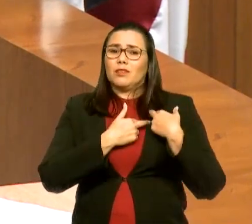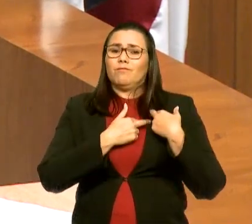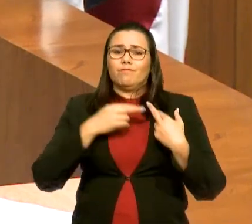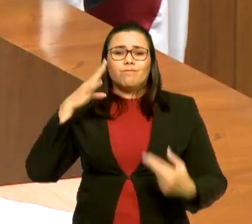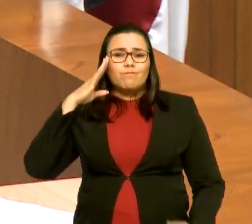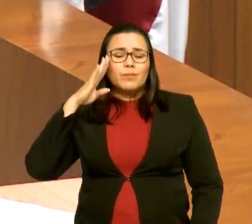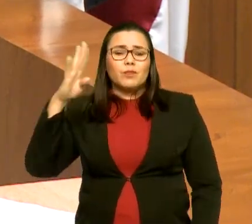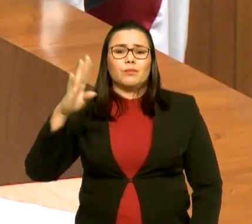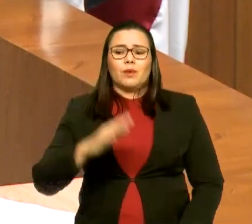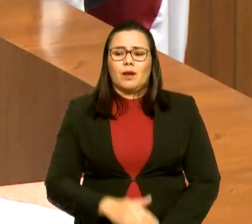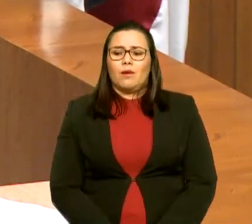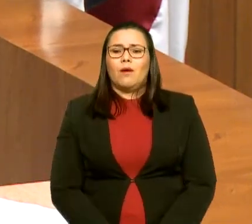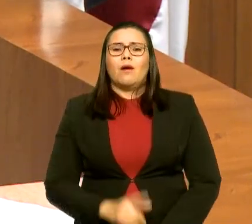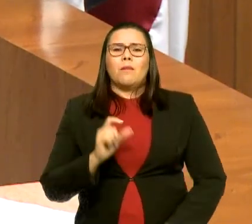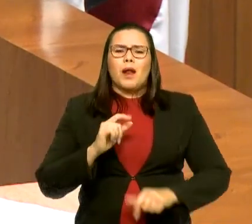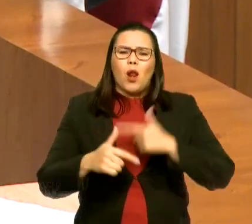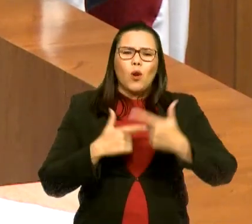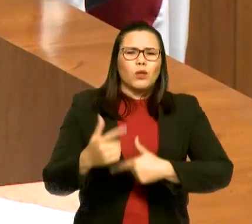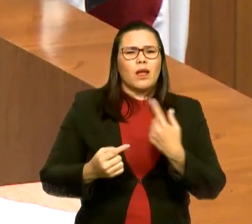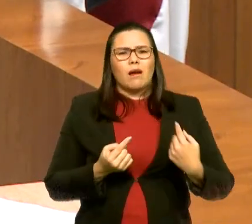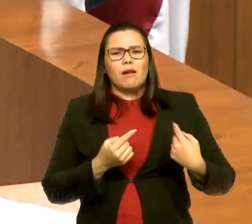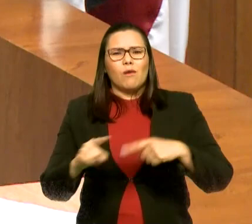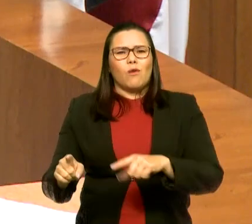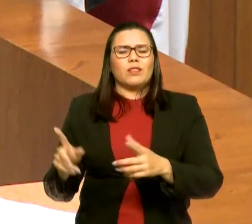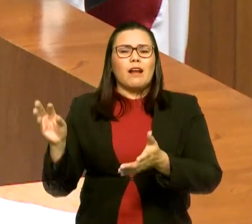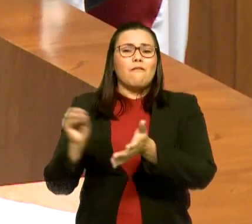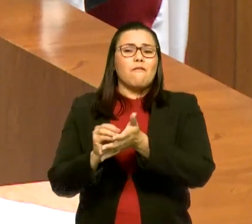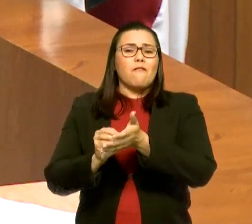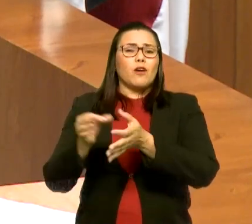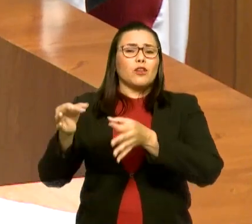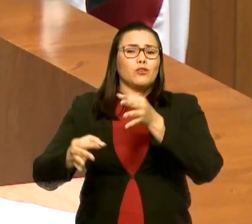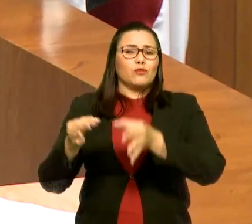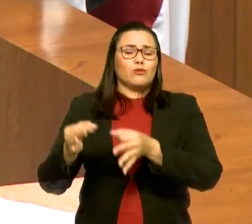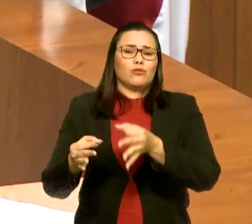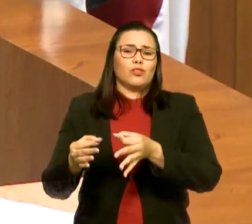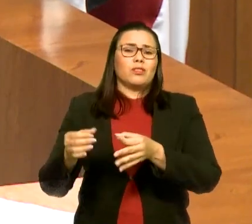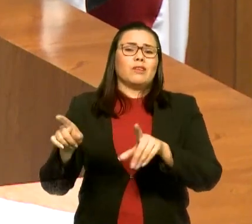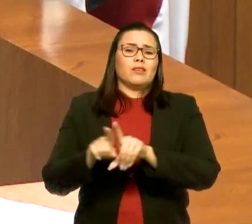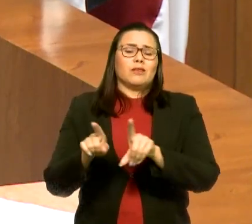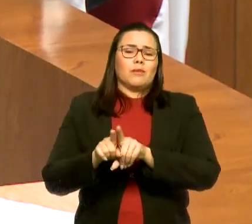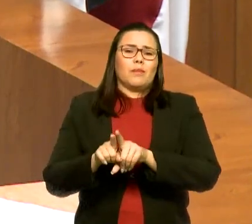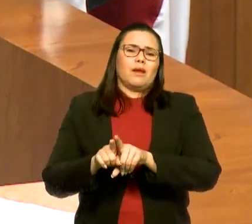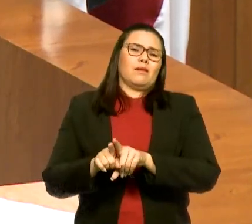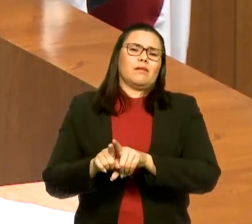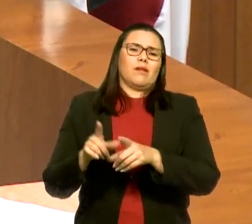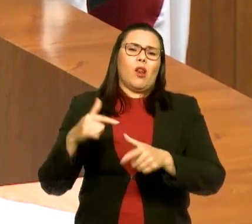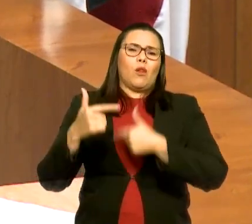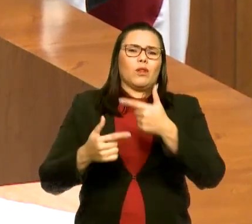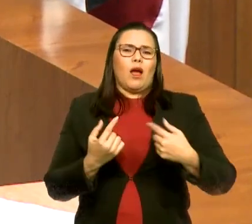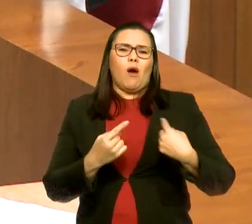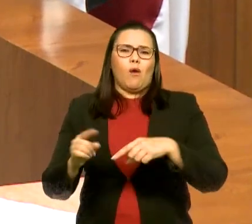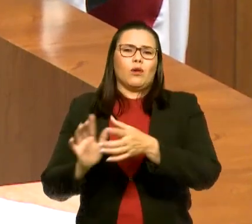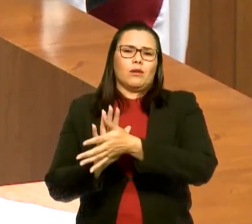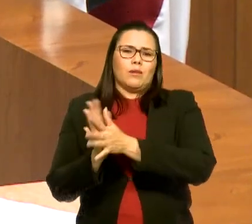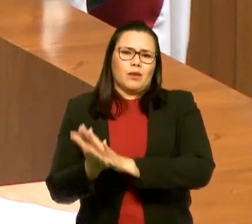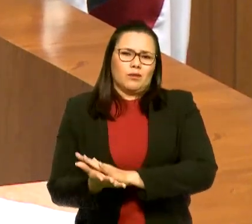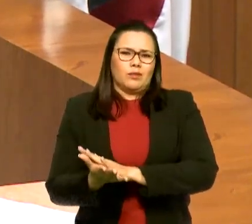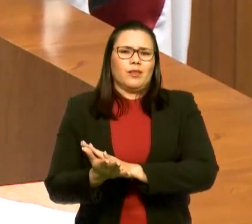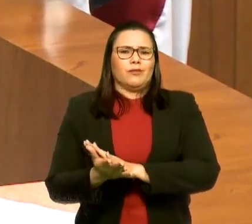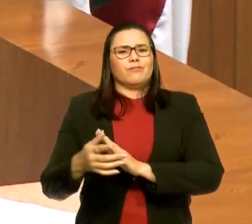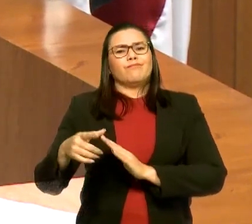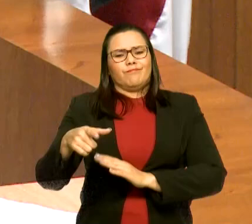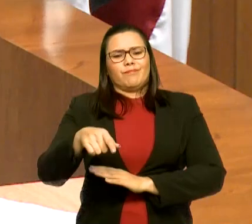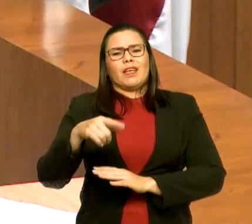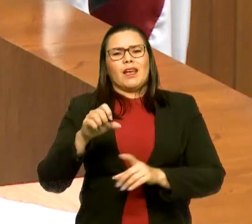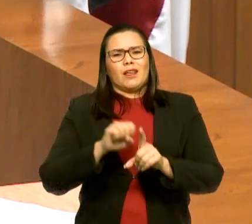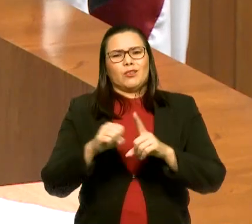as deficiências e injustiças, por vezes, produzidas e ignoradas pela sociedade. Como já